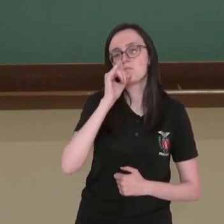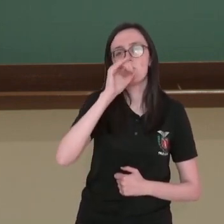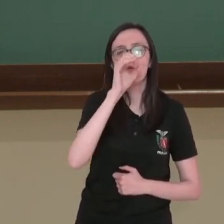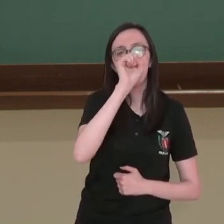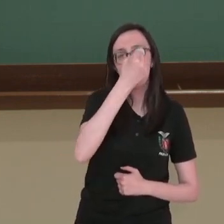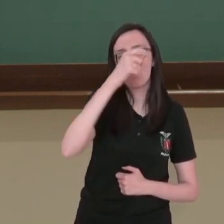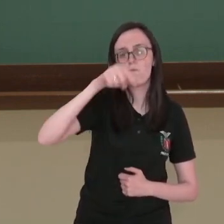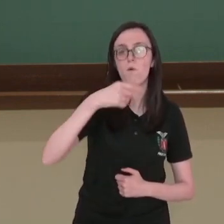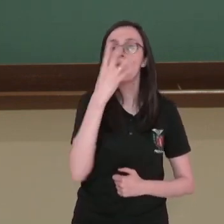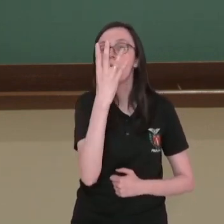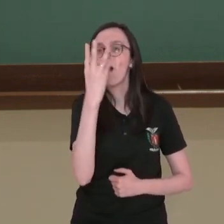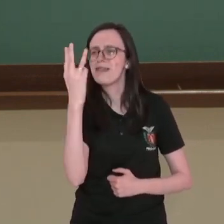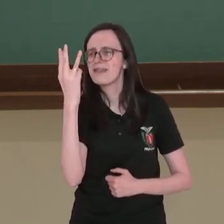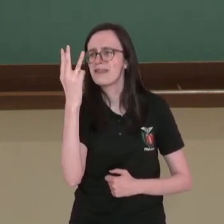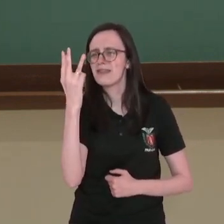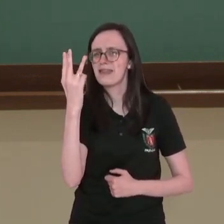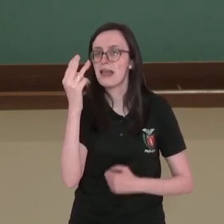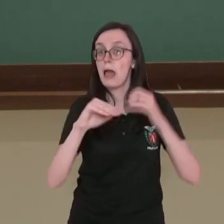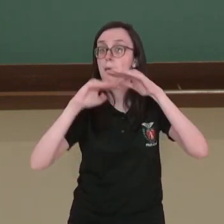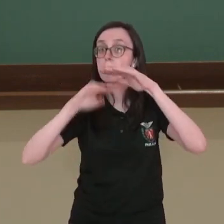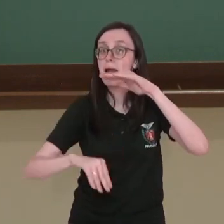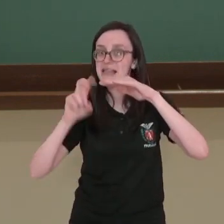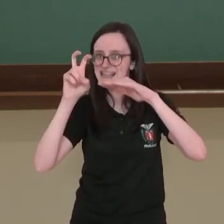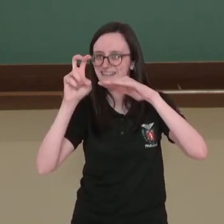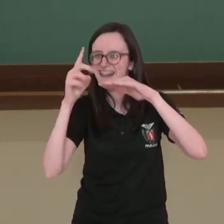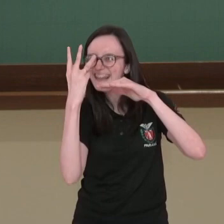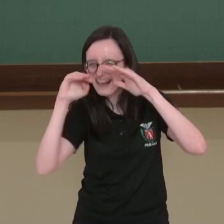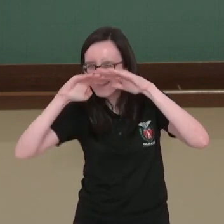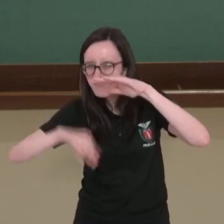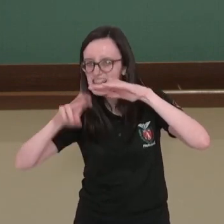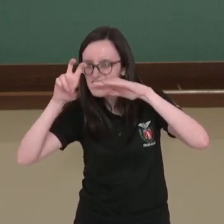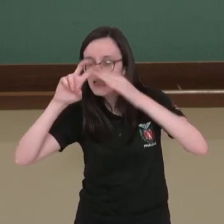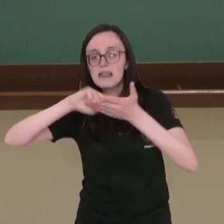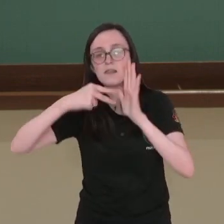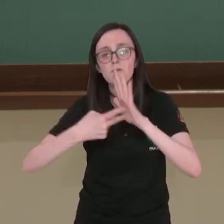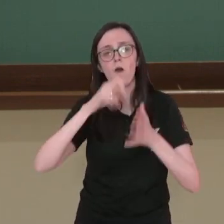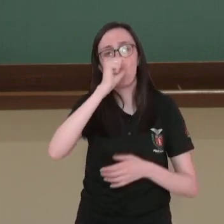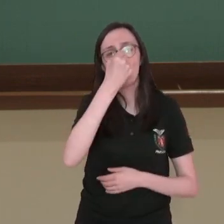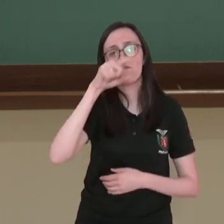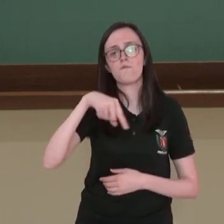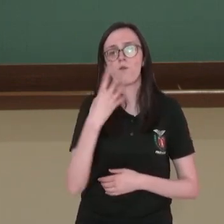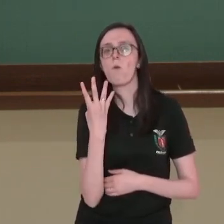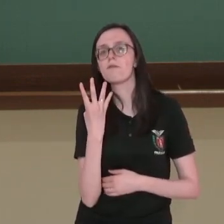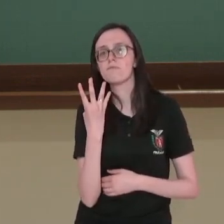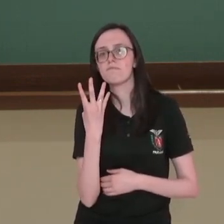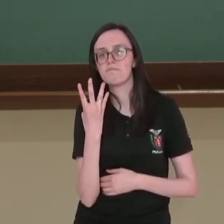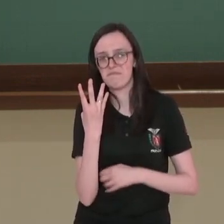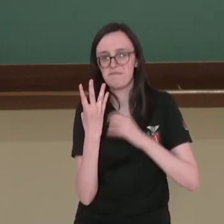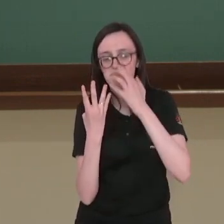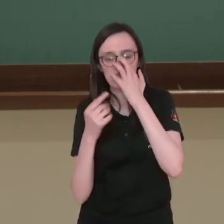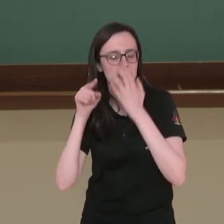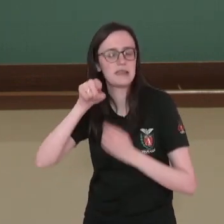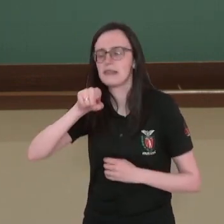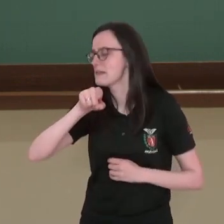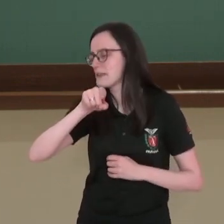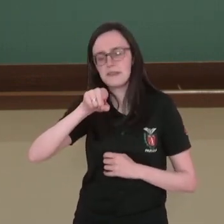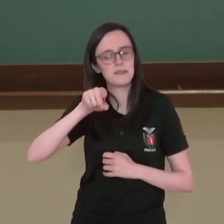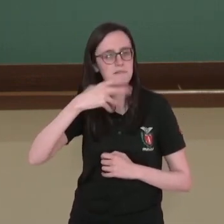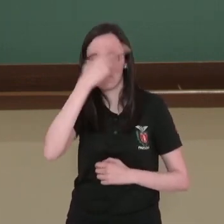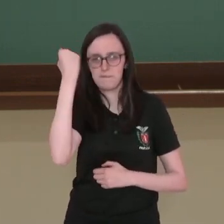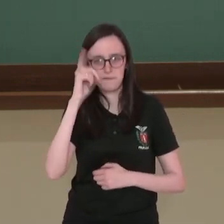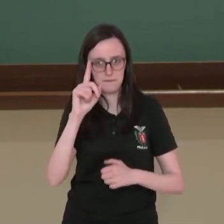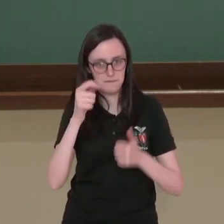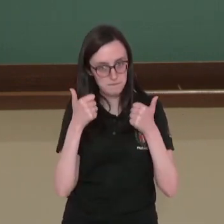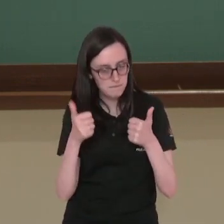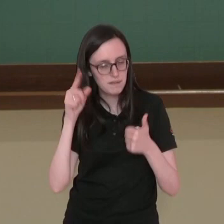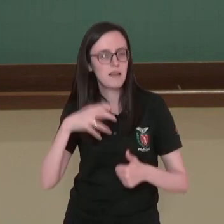tira o 3. O 3 é menor que 5, então ele só fica 8,4. Beleza? Pessoal, não esqueça disso, por favor.